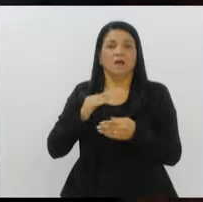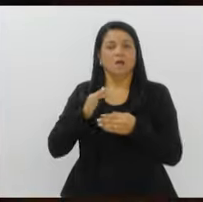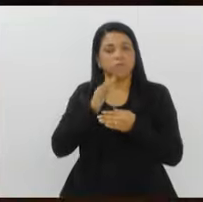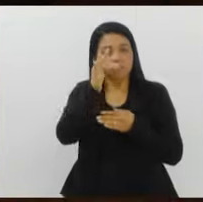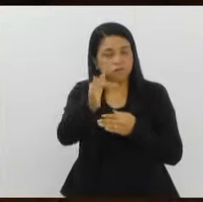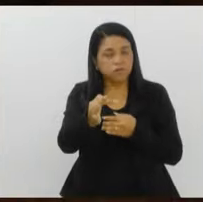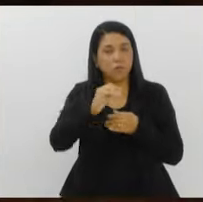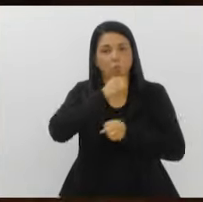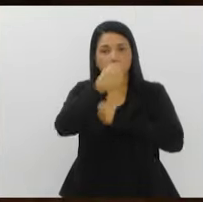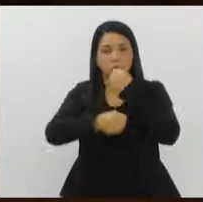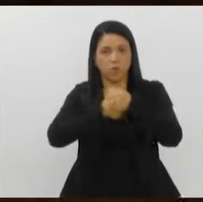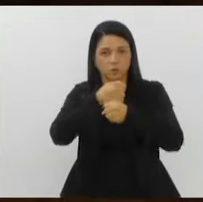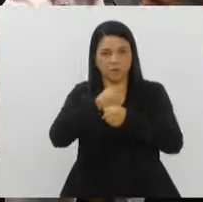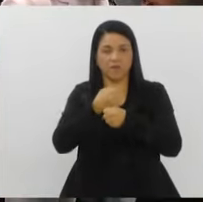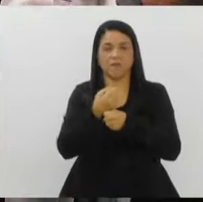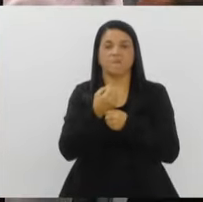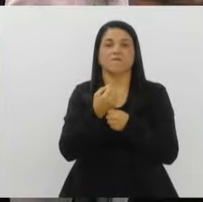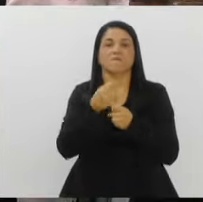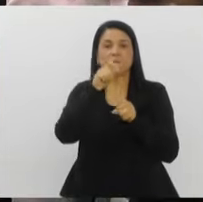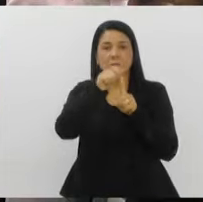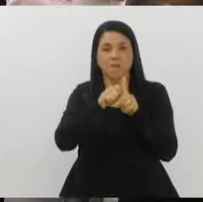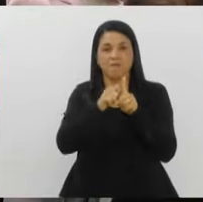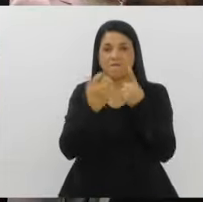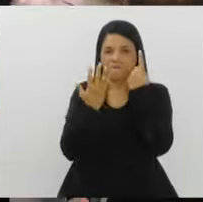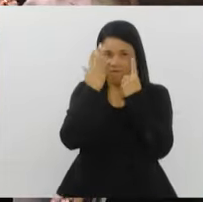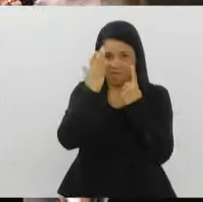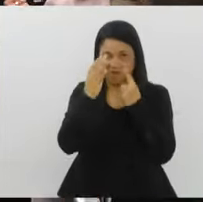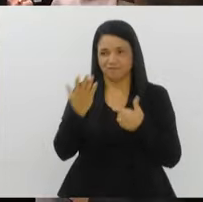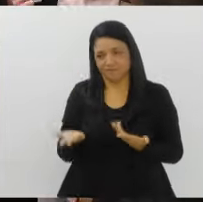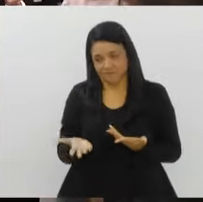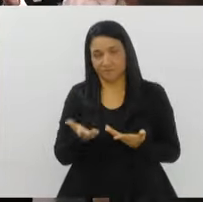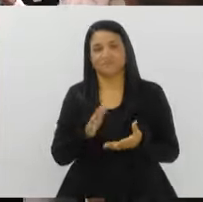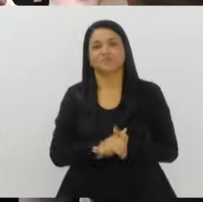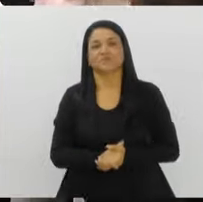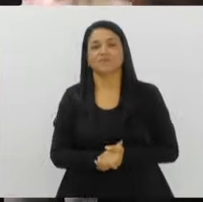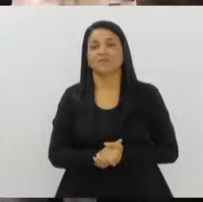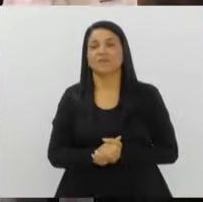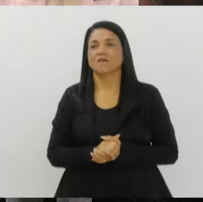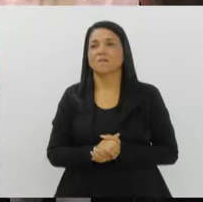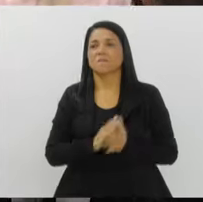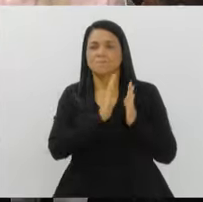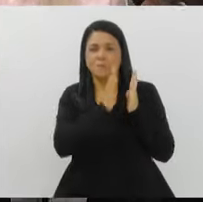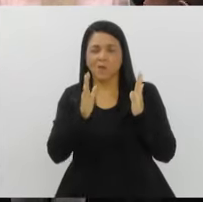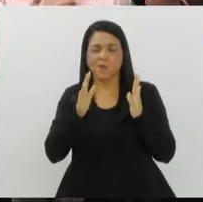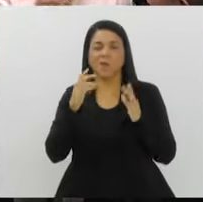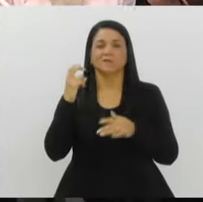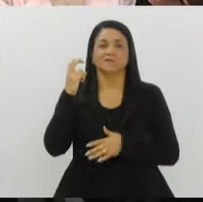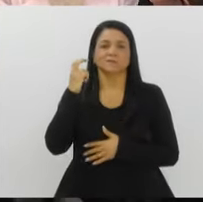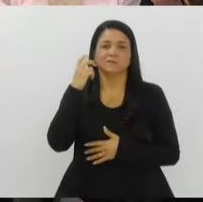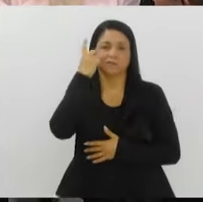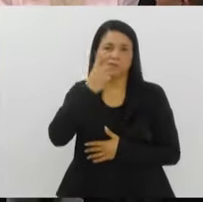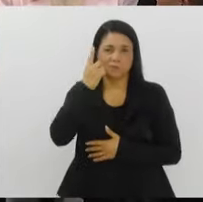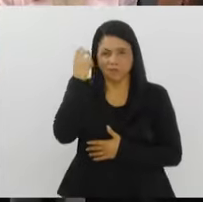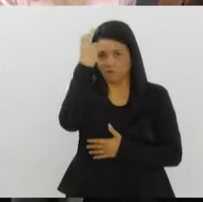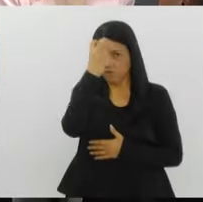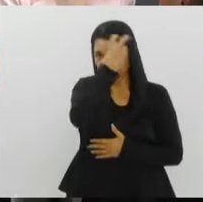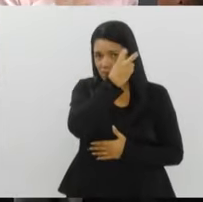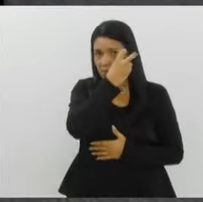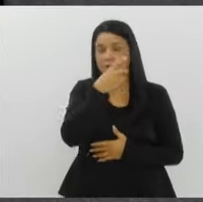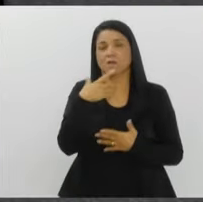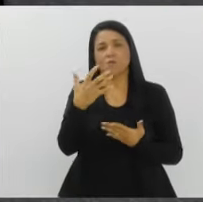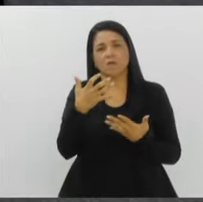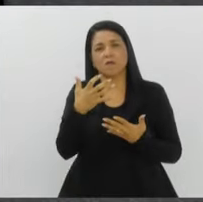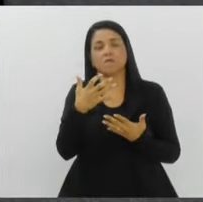do ano que vem. Muito obrigado. Pela ordem, presidenta, bem rapidamente. Deputada Verônica. Presidenta, primeiro queria saudar aqui